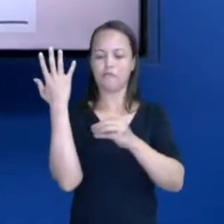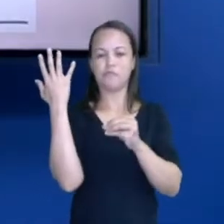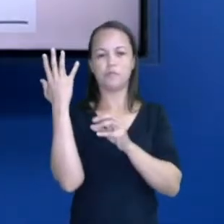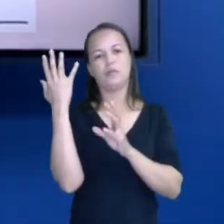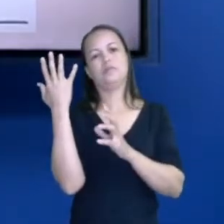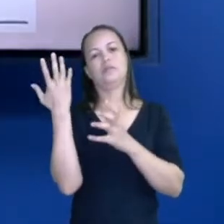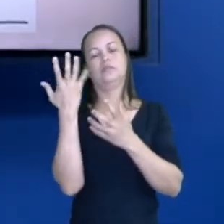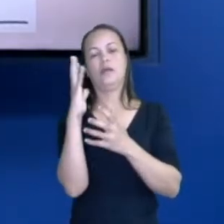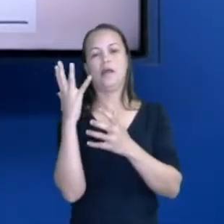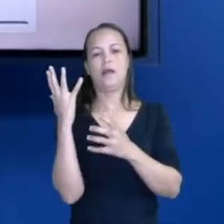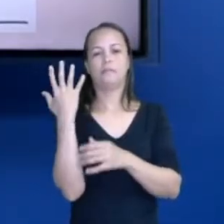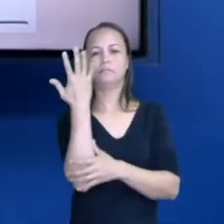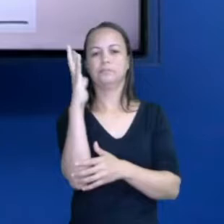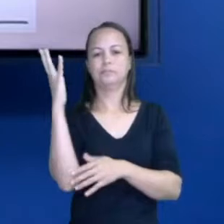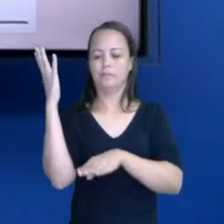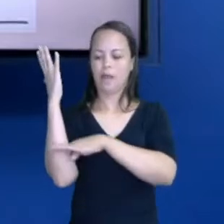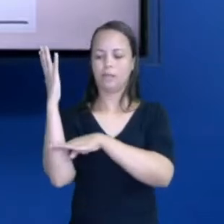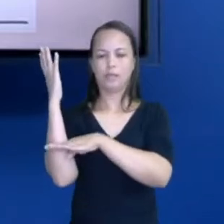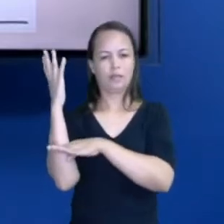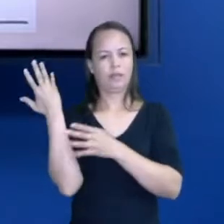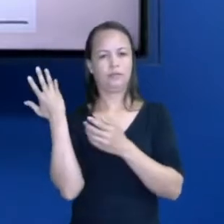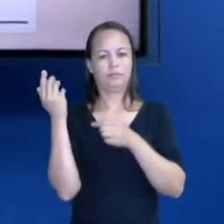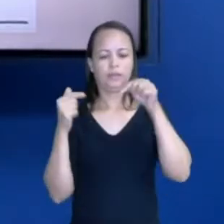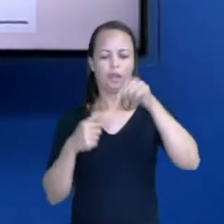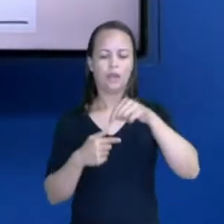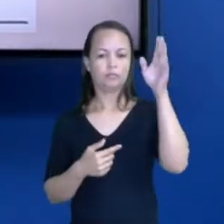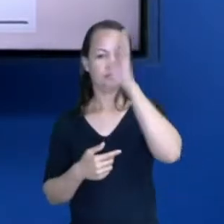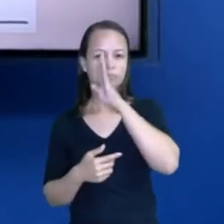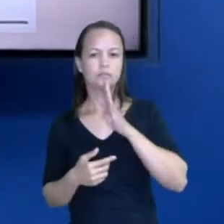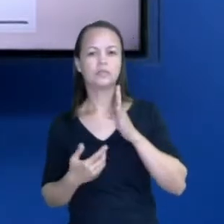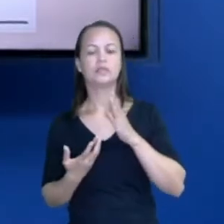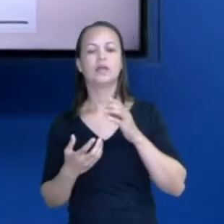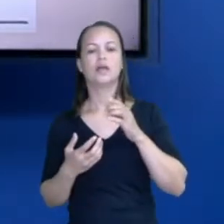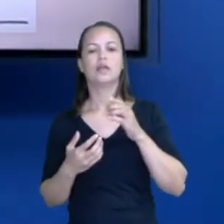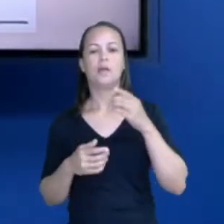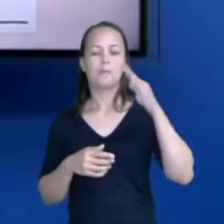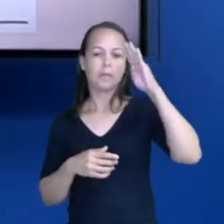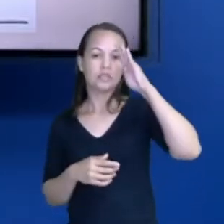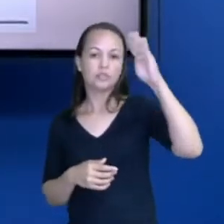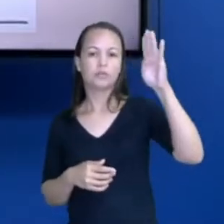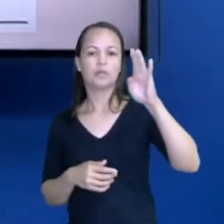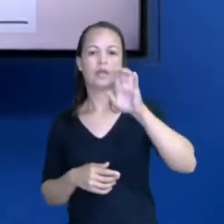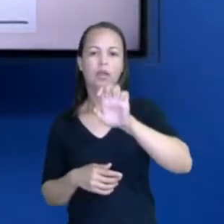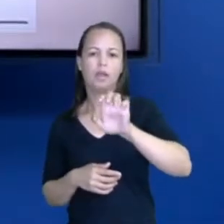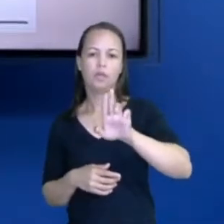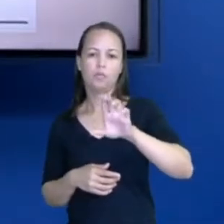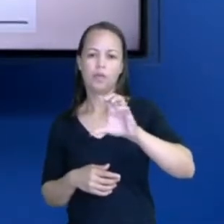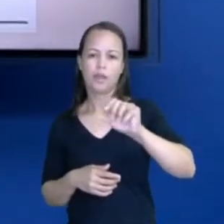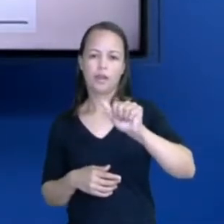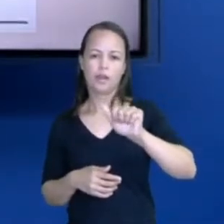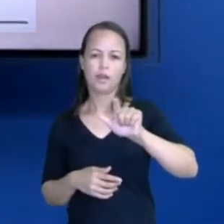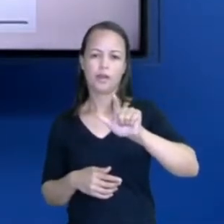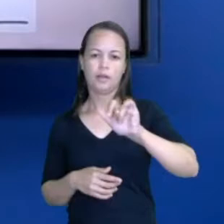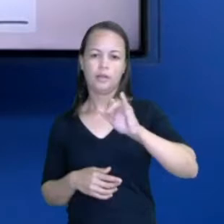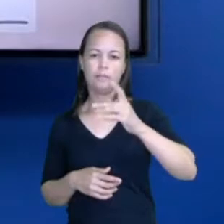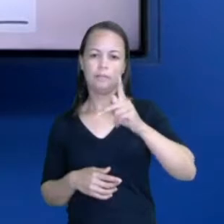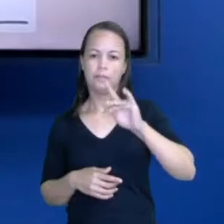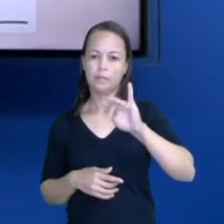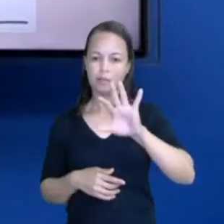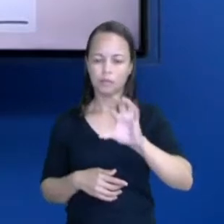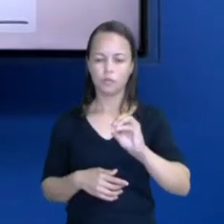madeira, né? Aqui no Brasil, a gente utiliza principalmente o eucalipto, tá certo? É uma plantinha da qual a